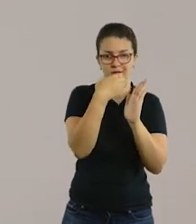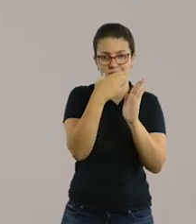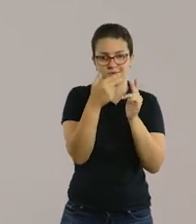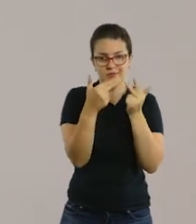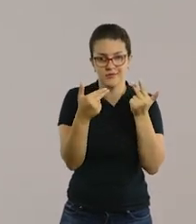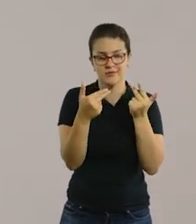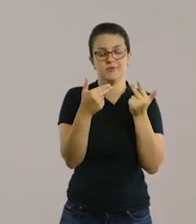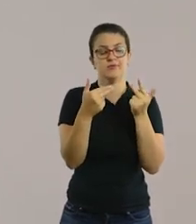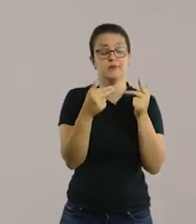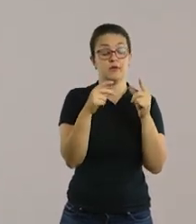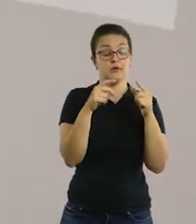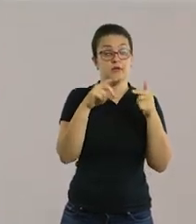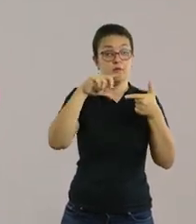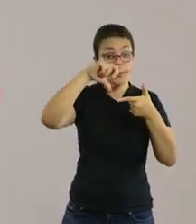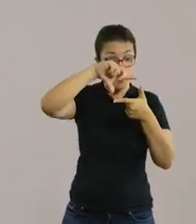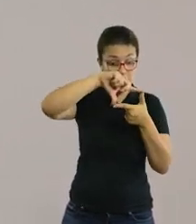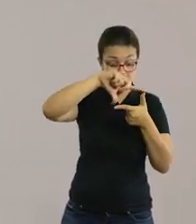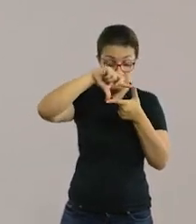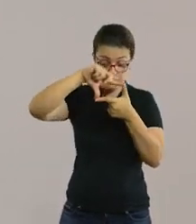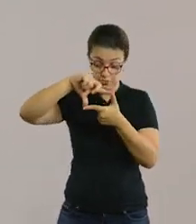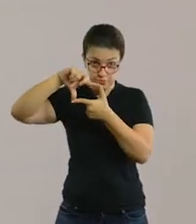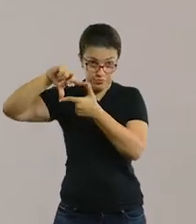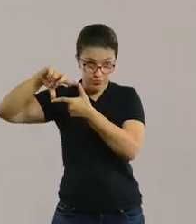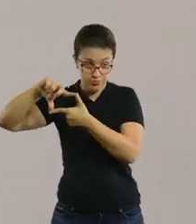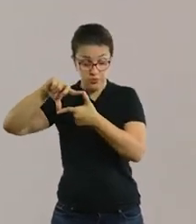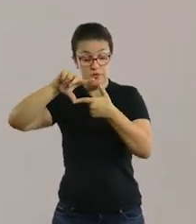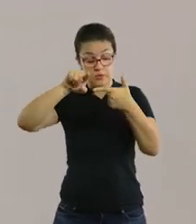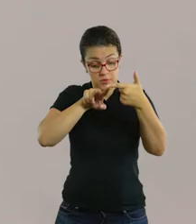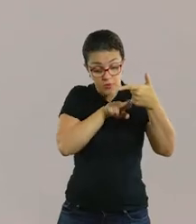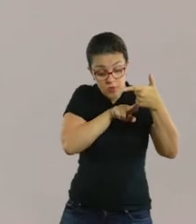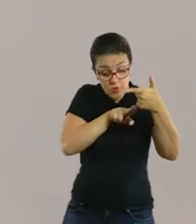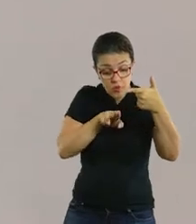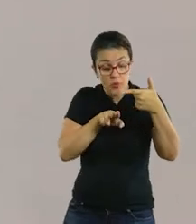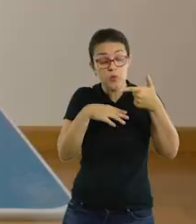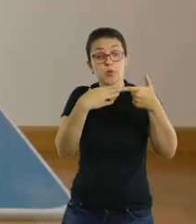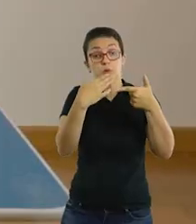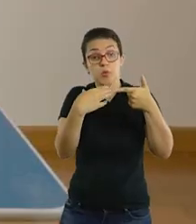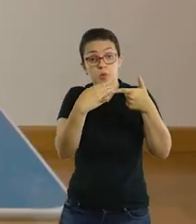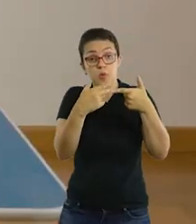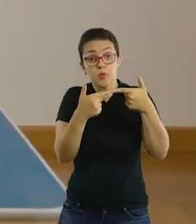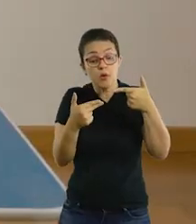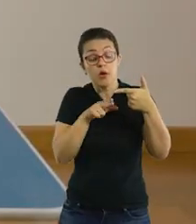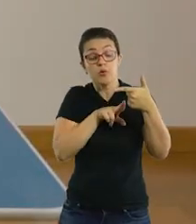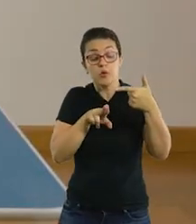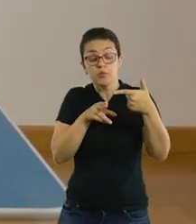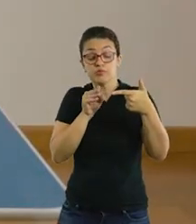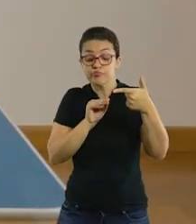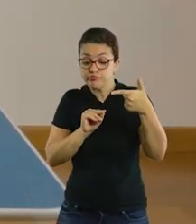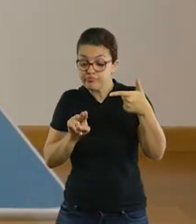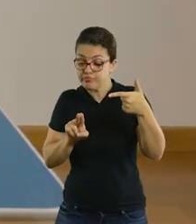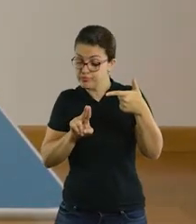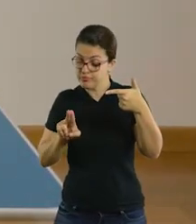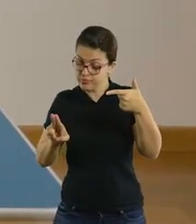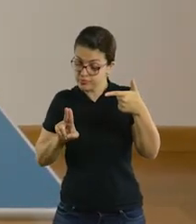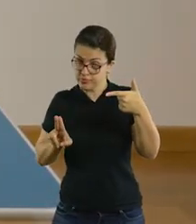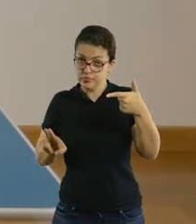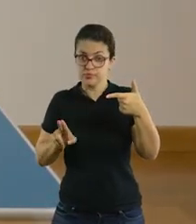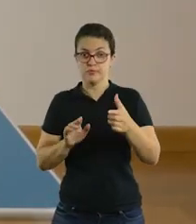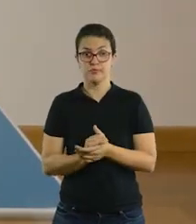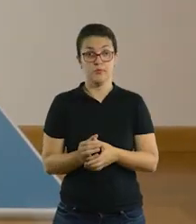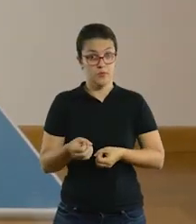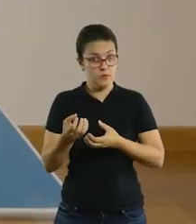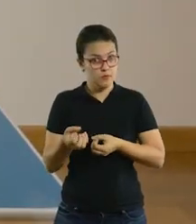os quadradinhos com a reguinha. E escreve o nome das frutas, né? Porque é sempre bom, é uma informação a mais para a